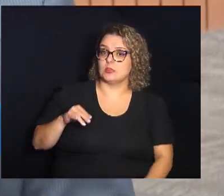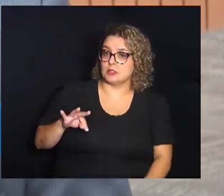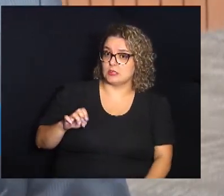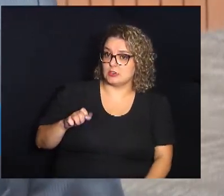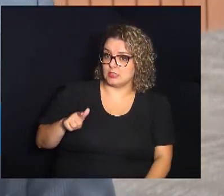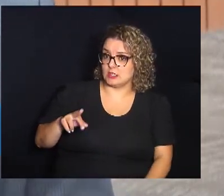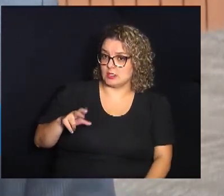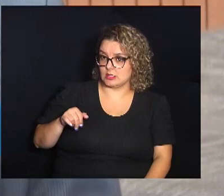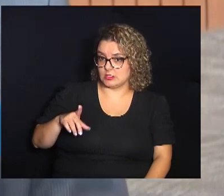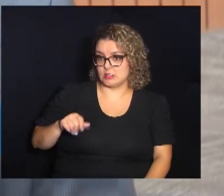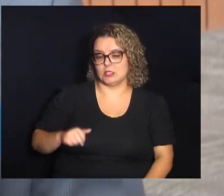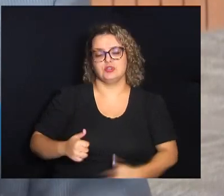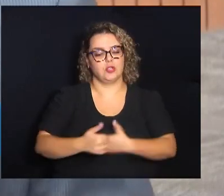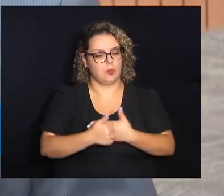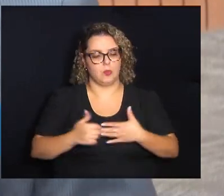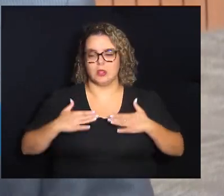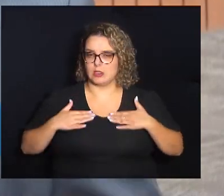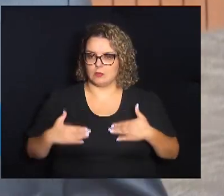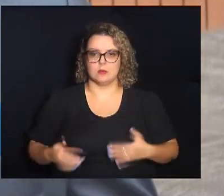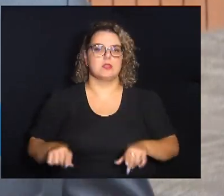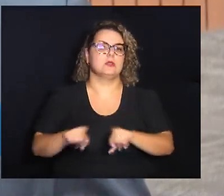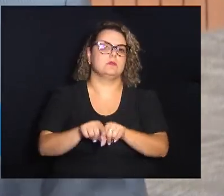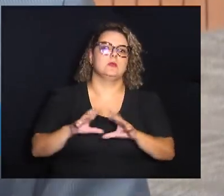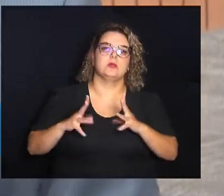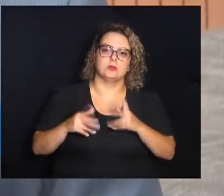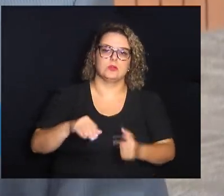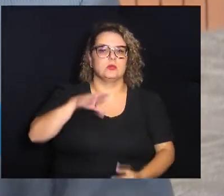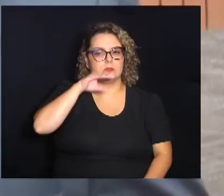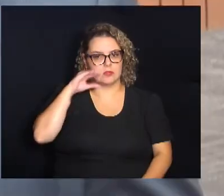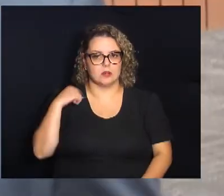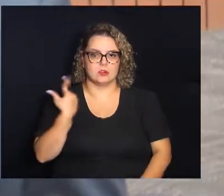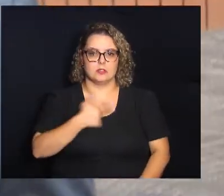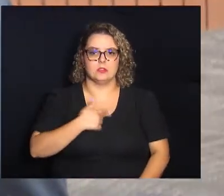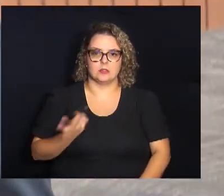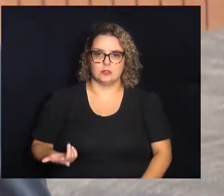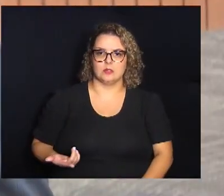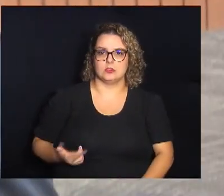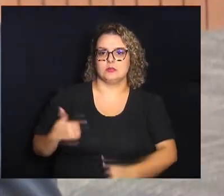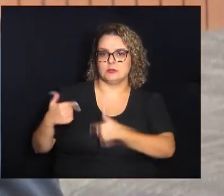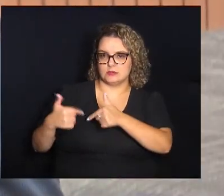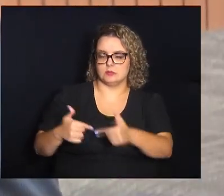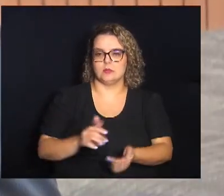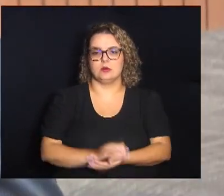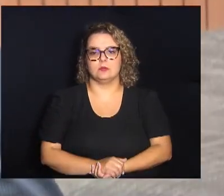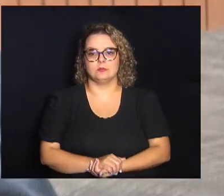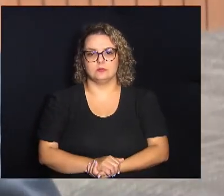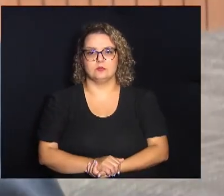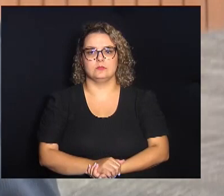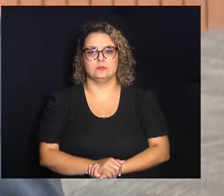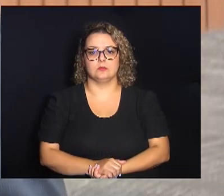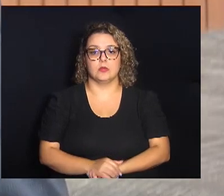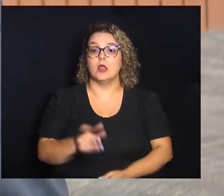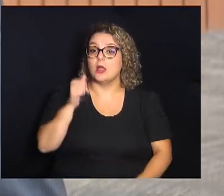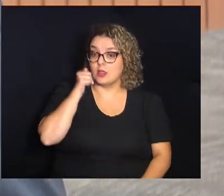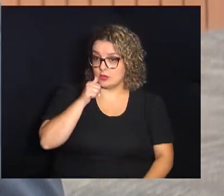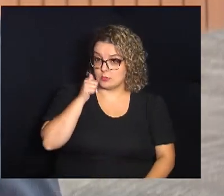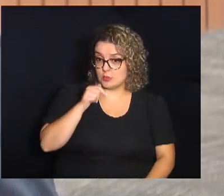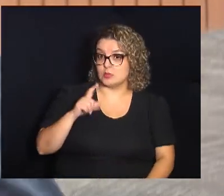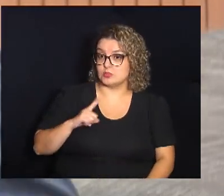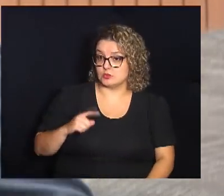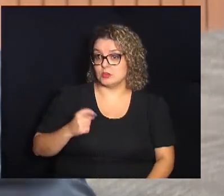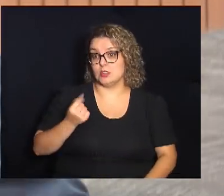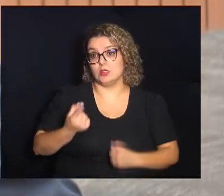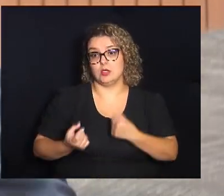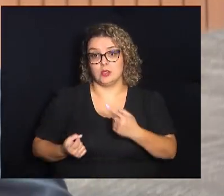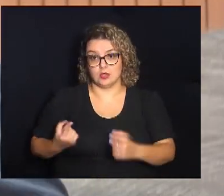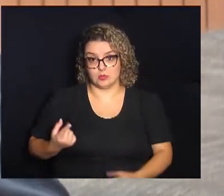como moral das nossas funcionárias, das nossas empregadas. É a mulher que porventura tiver algum tipo de